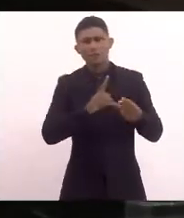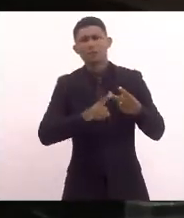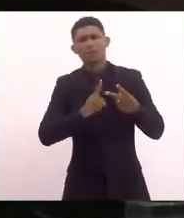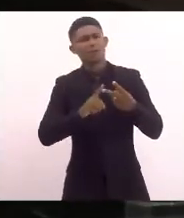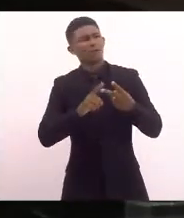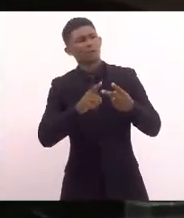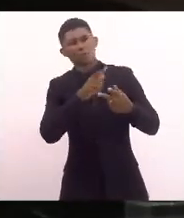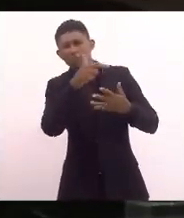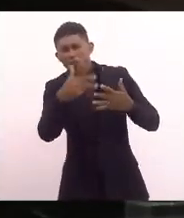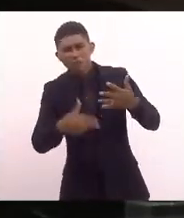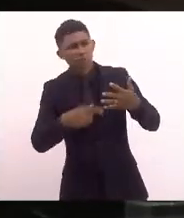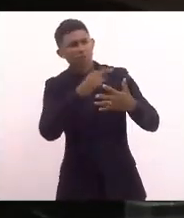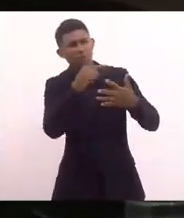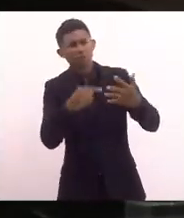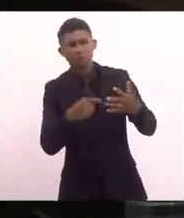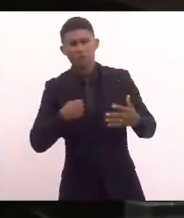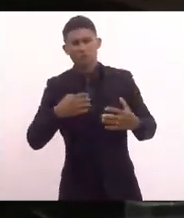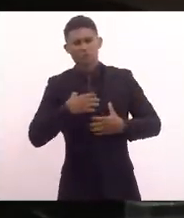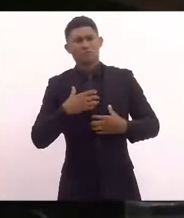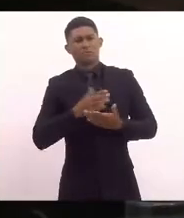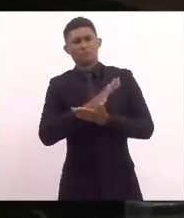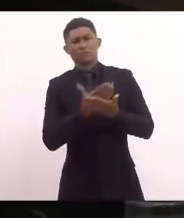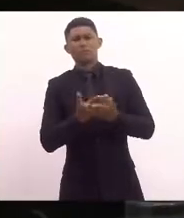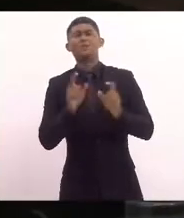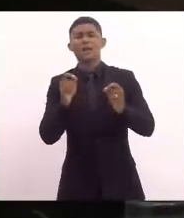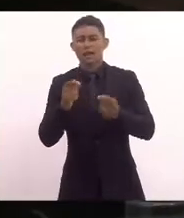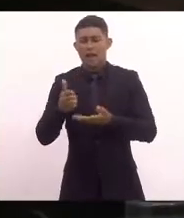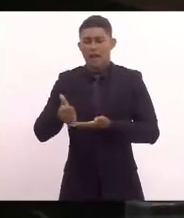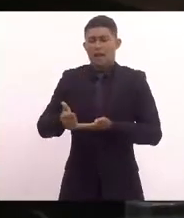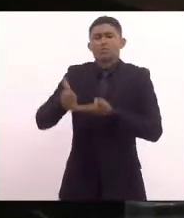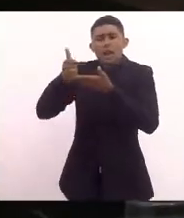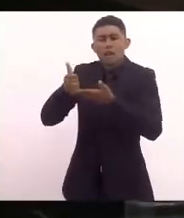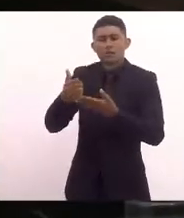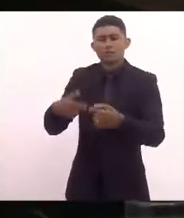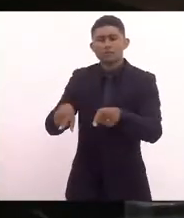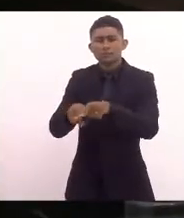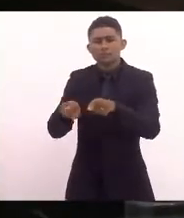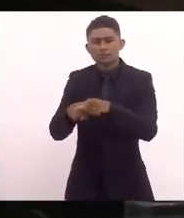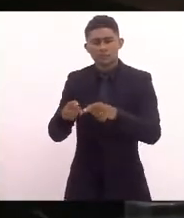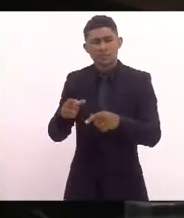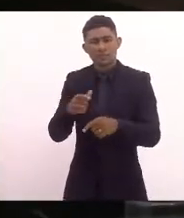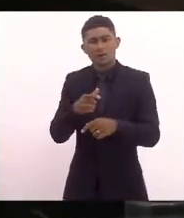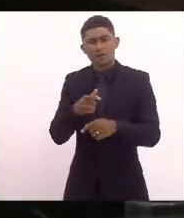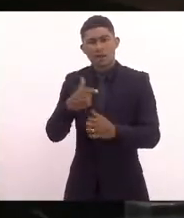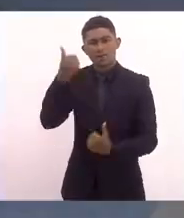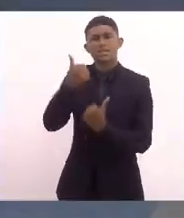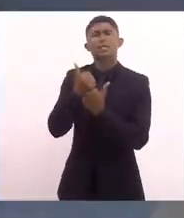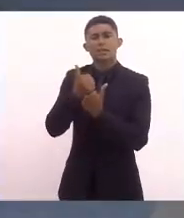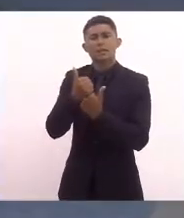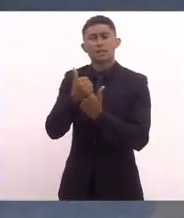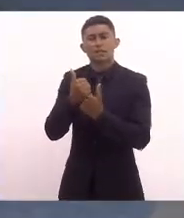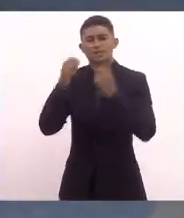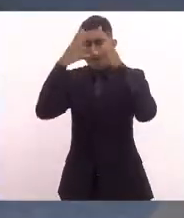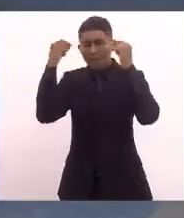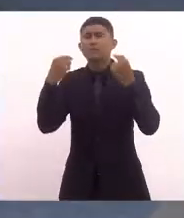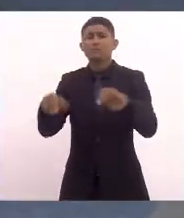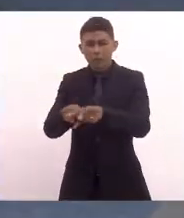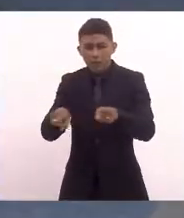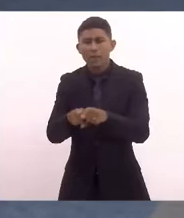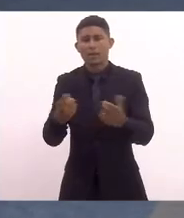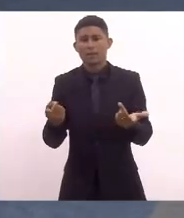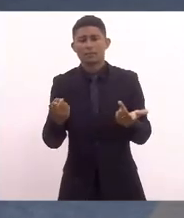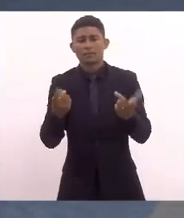Isso me incomoda. Os auxiliares e técnicos de enfermagem são parte da equipe. Os enfermeiros